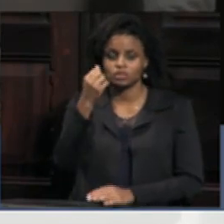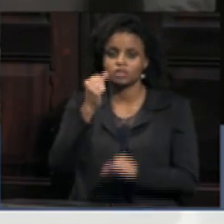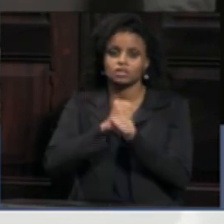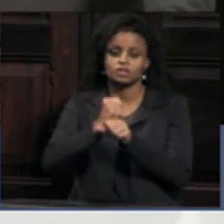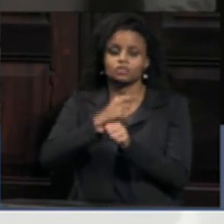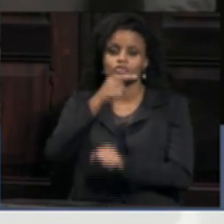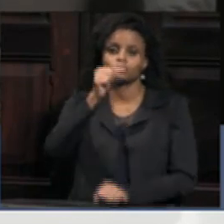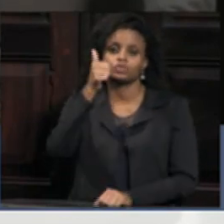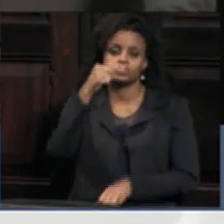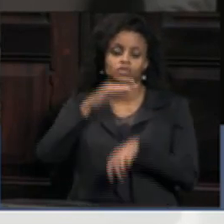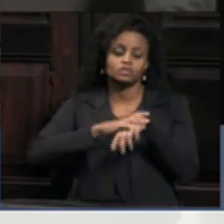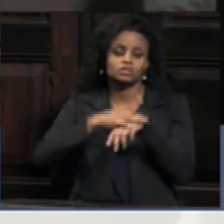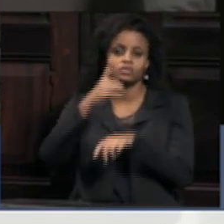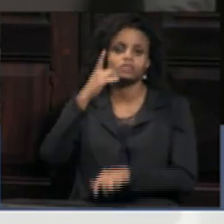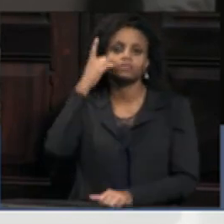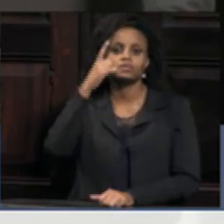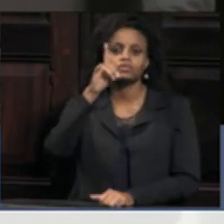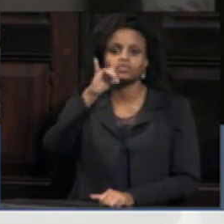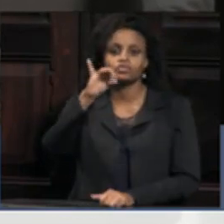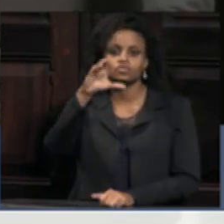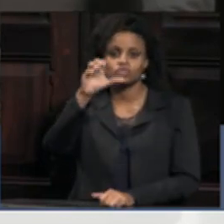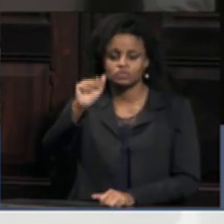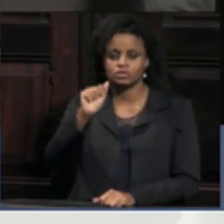3096-A/2017, autoria do deputado Dica.